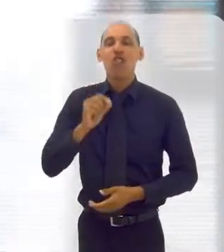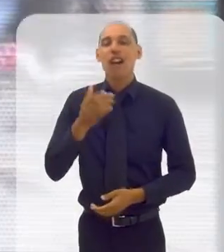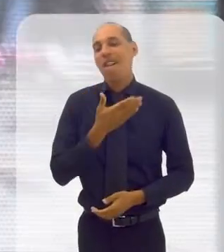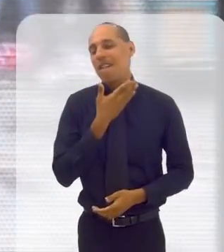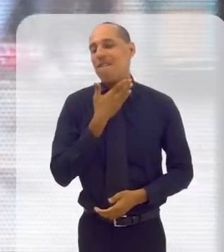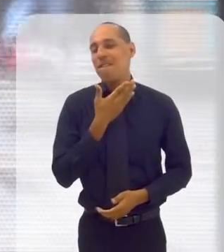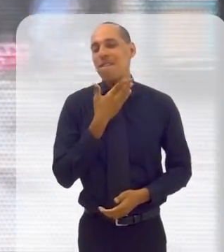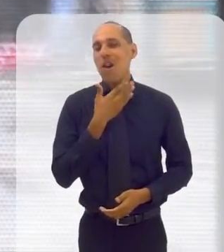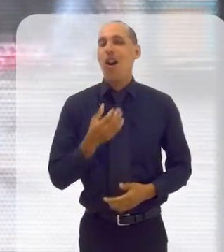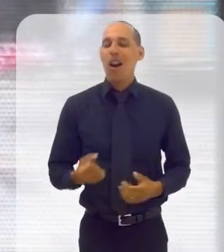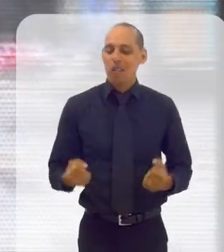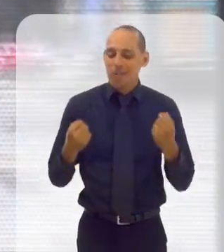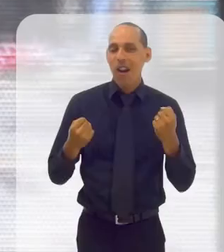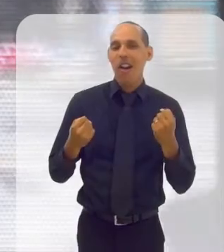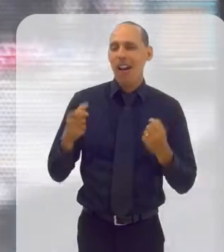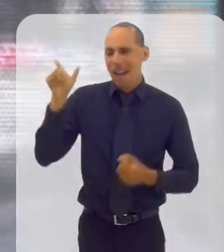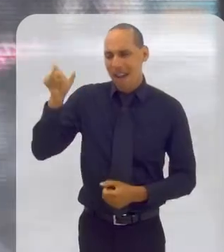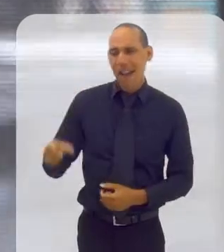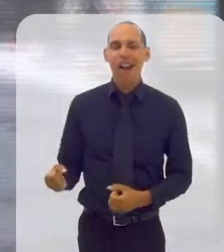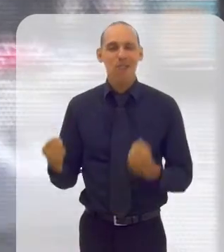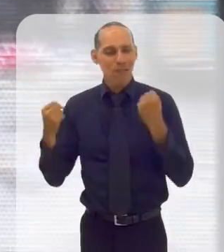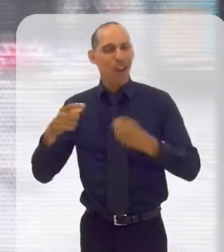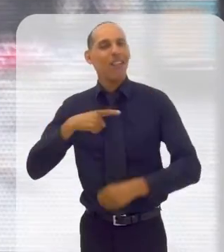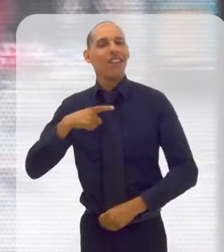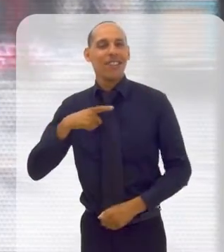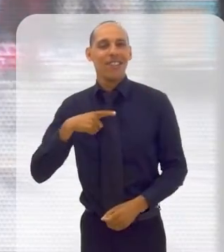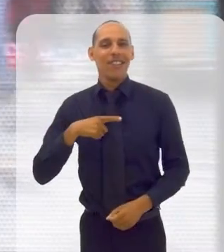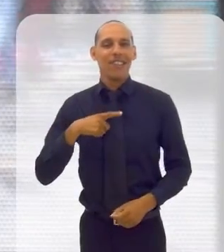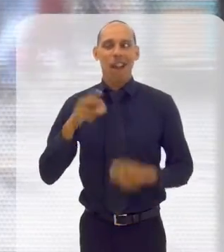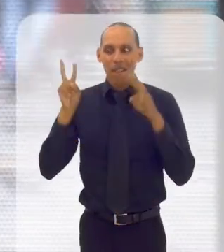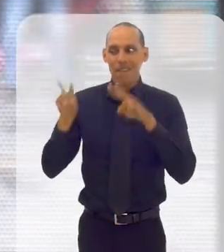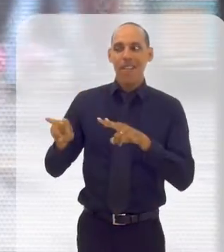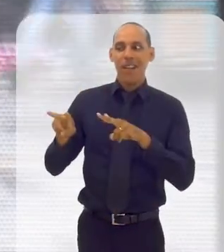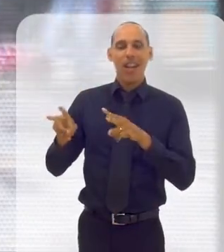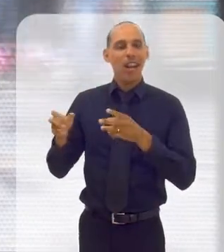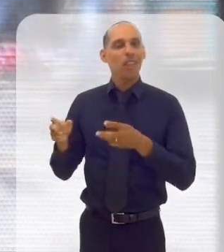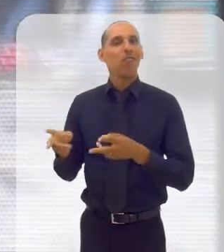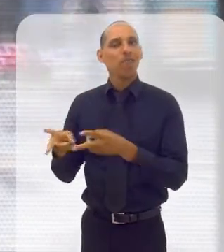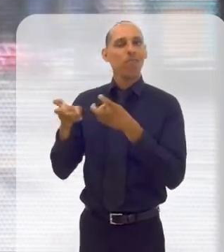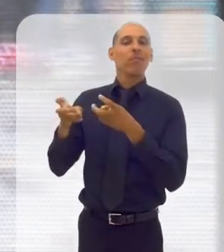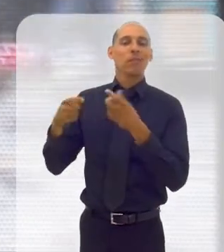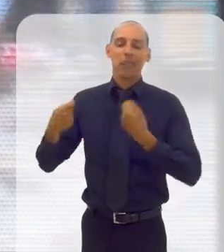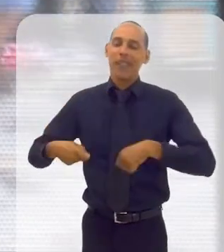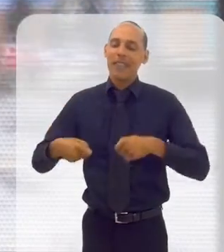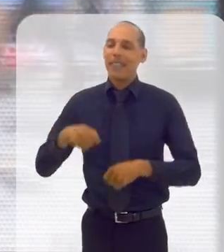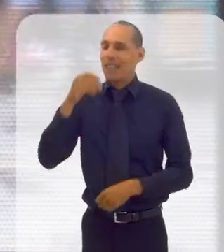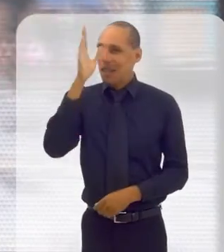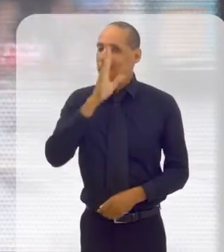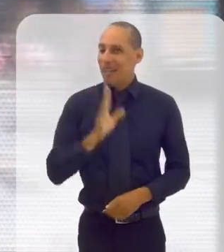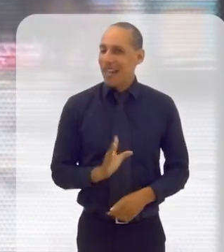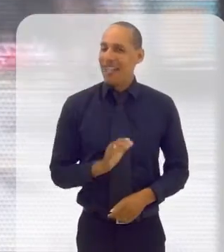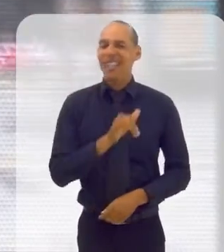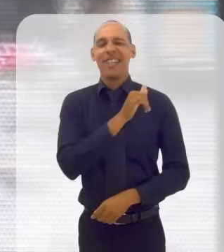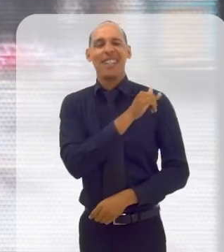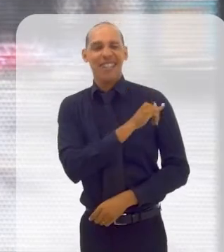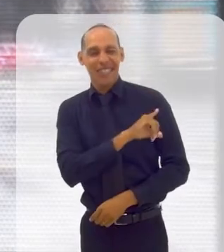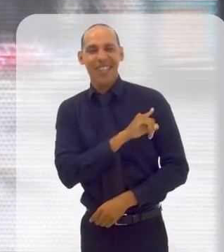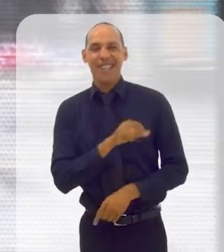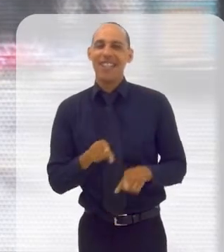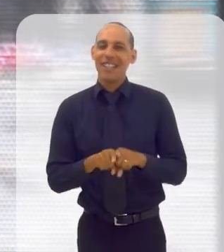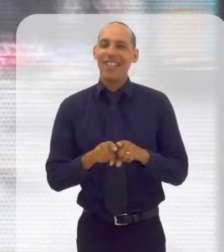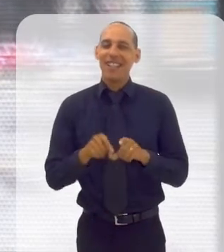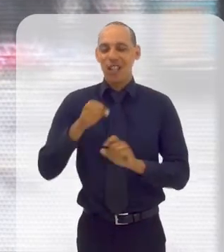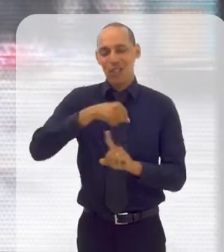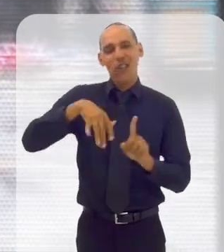mostrar voz, e tenta mostrar como que ela é potente e precisa ser vista e reconhecida no Brasil, no Rio